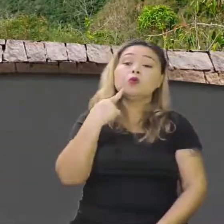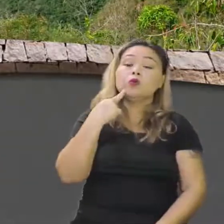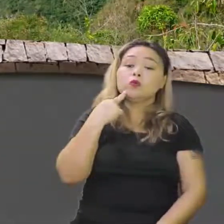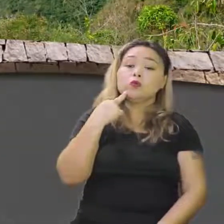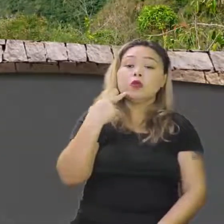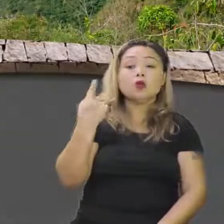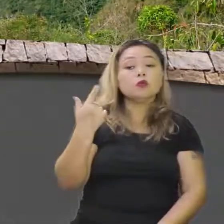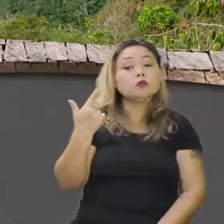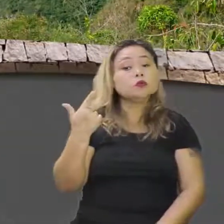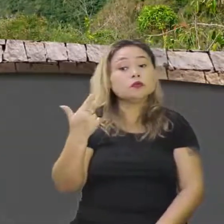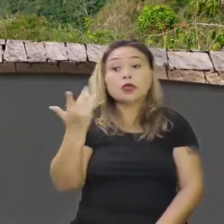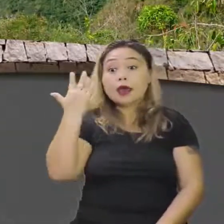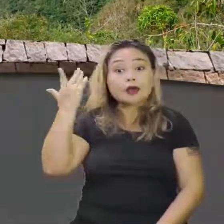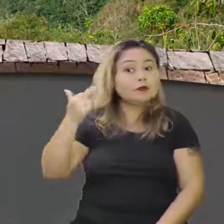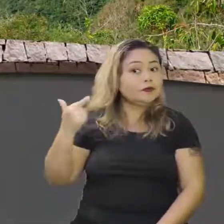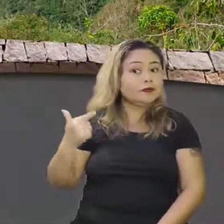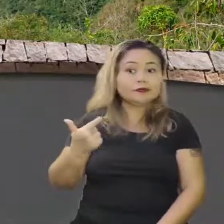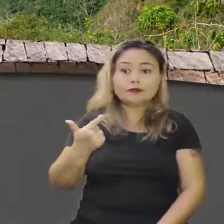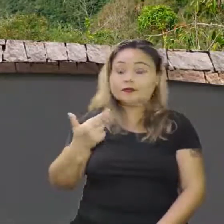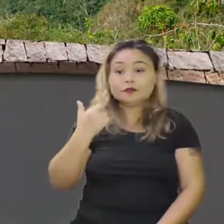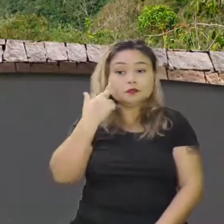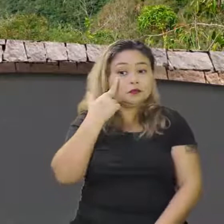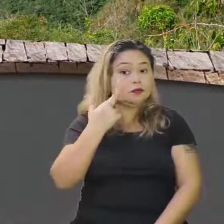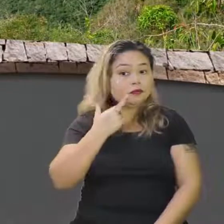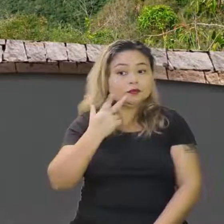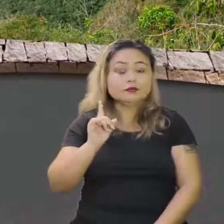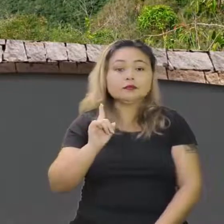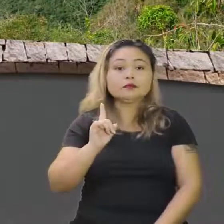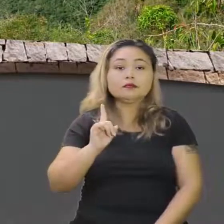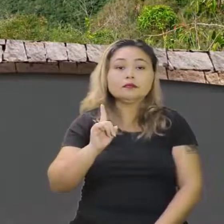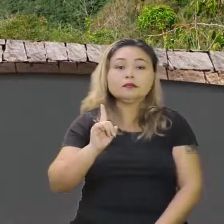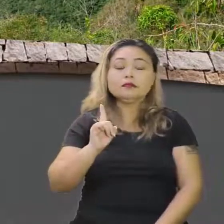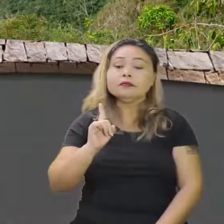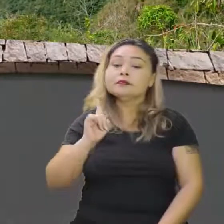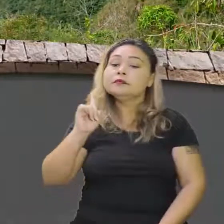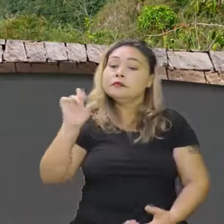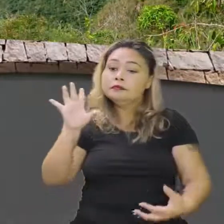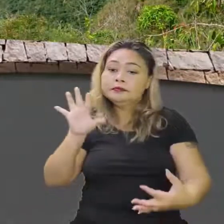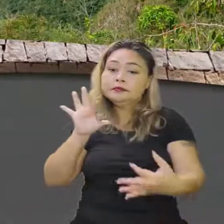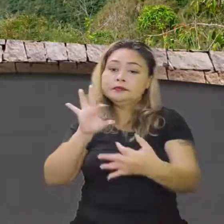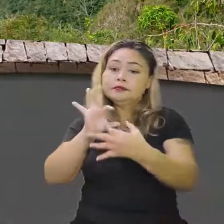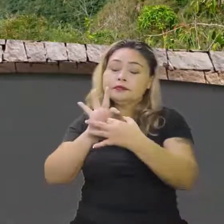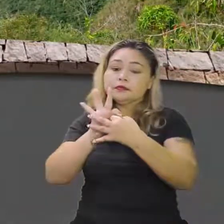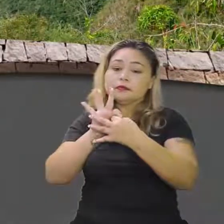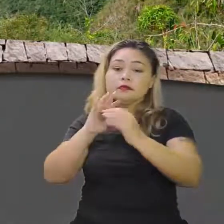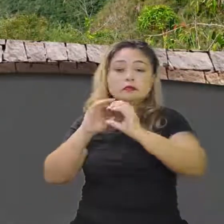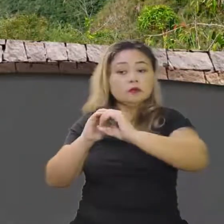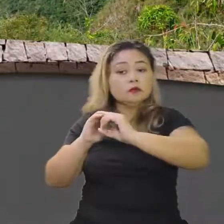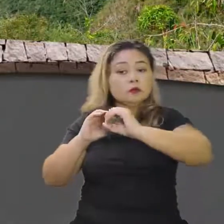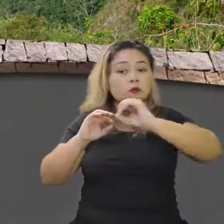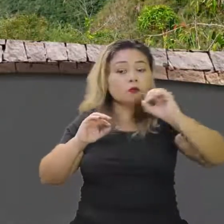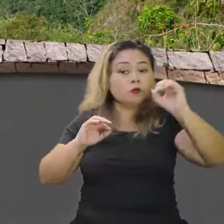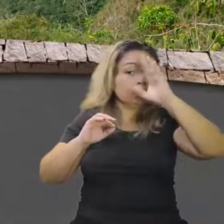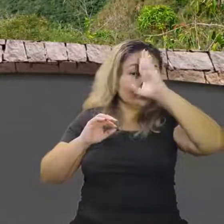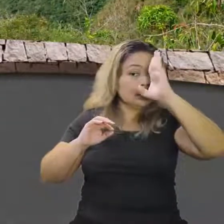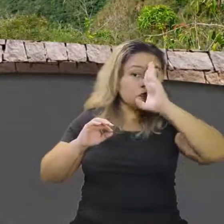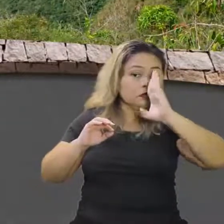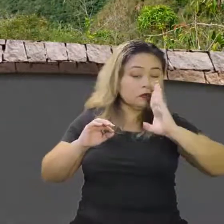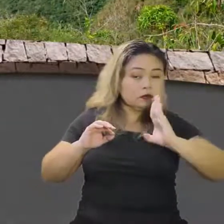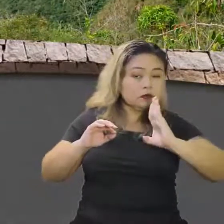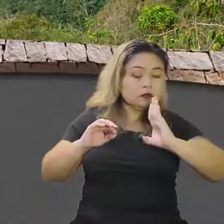Rondônia, que na época não tinha Rondônia, veio integrar o oeste